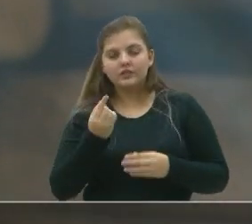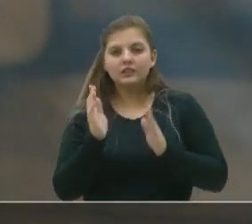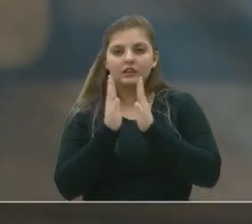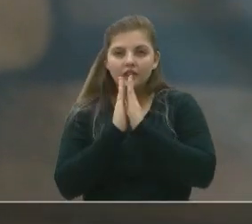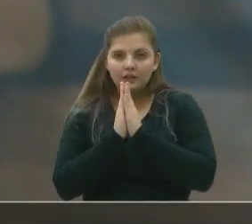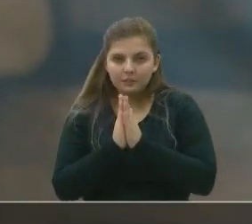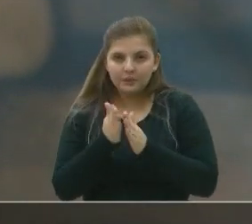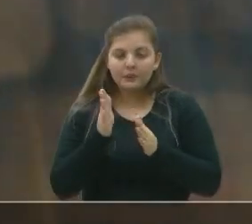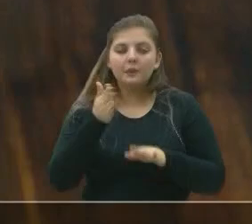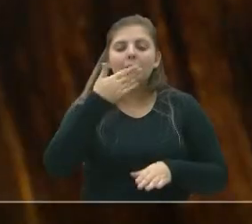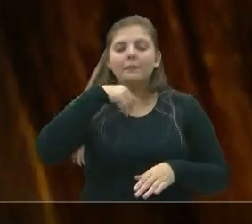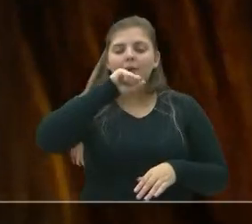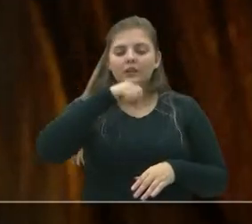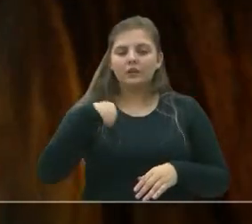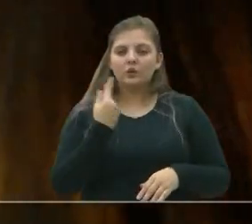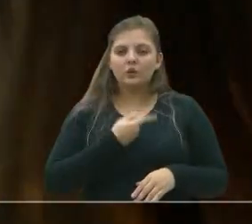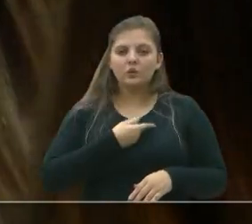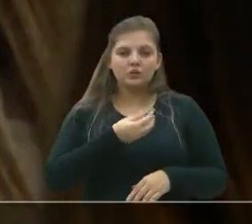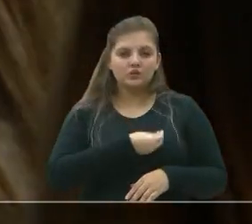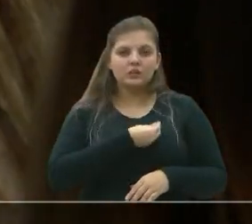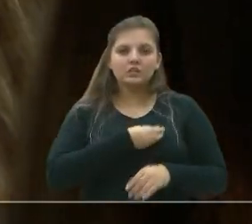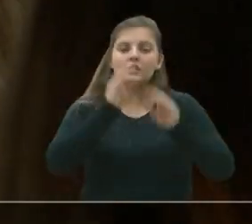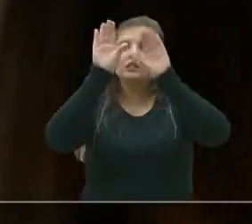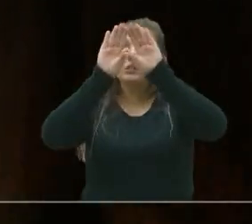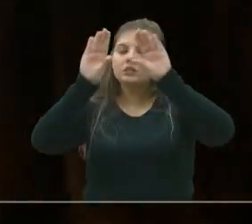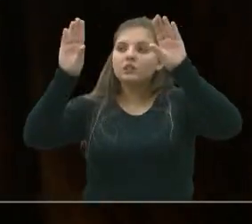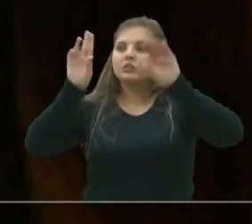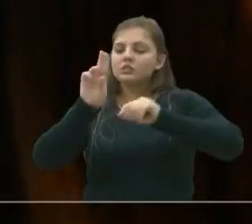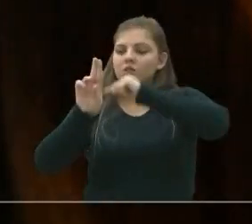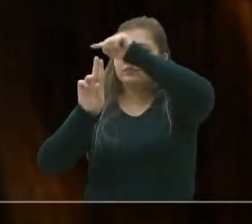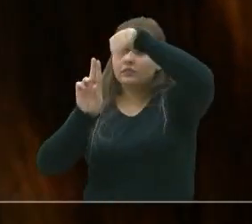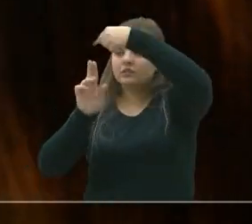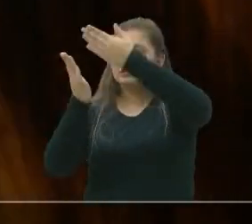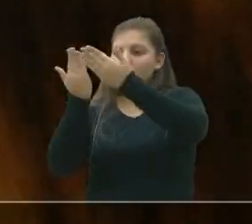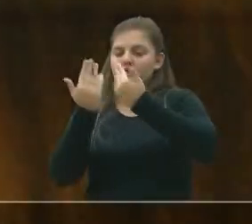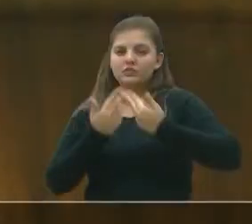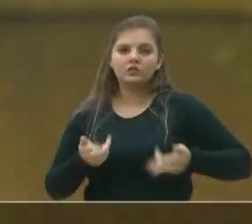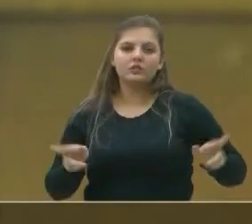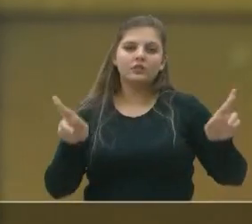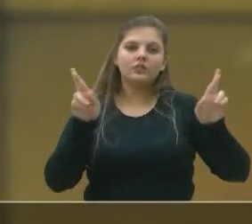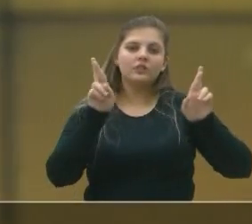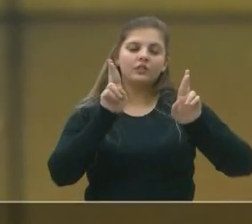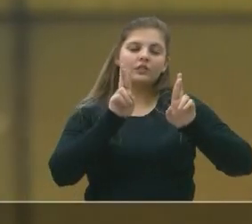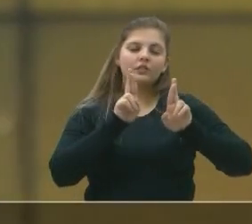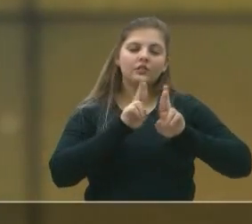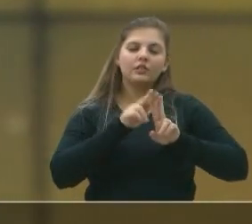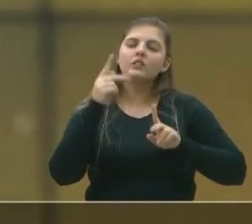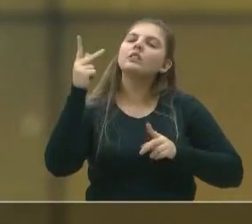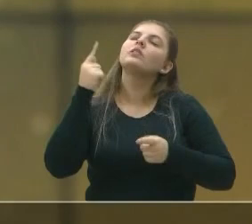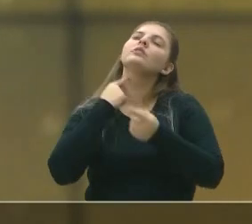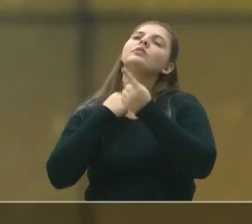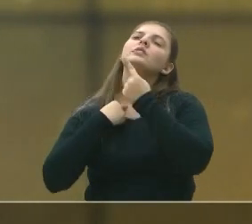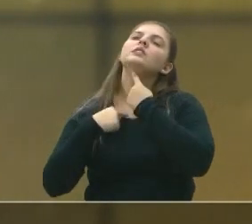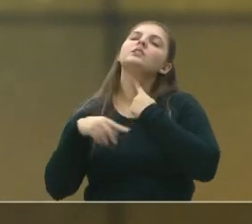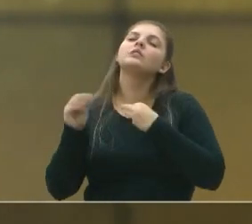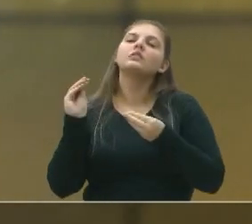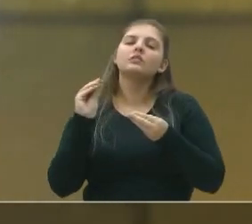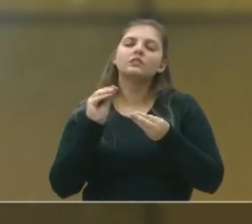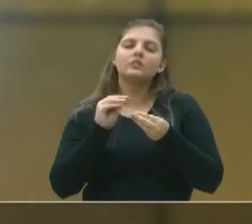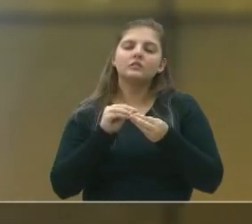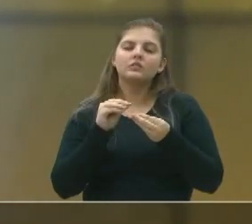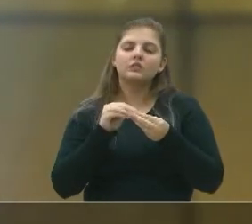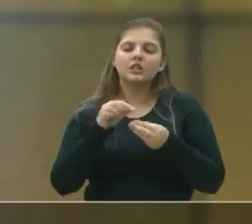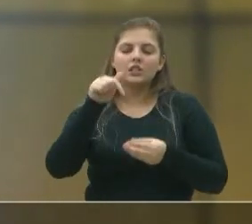Amém. Pai nosso, que estais nos céus, santificado seja o vosso nome. Venha a nós